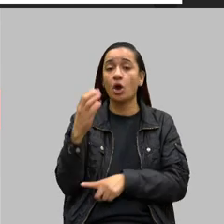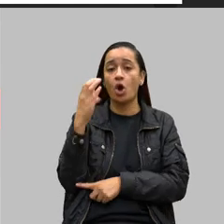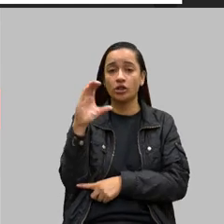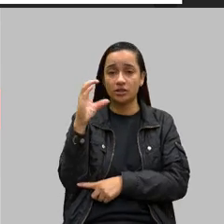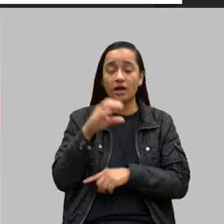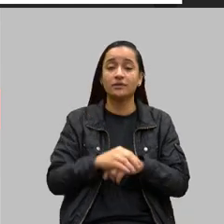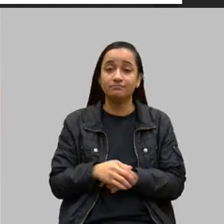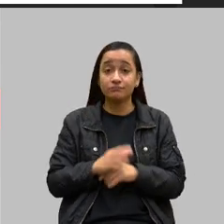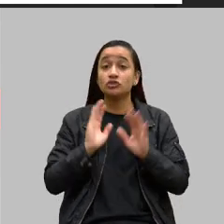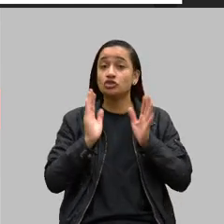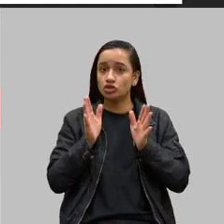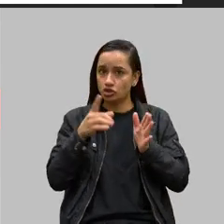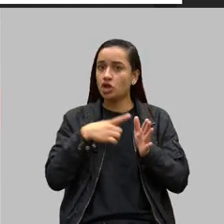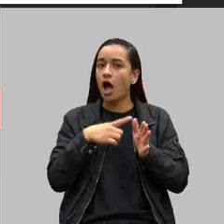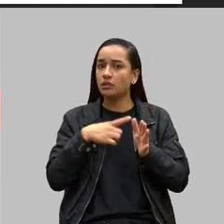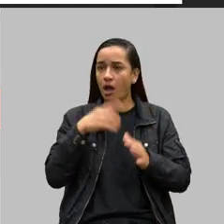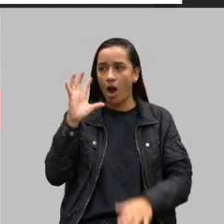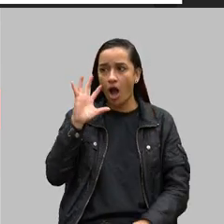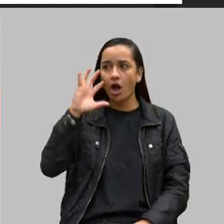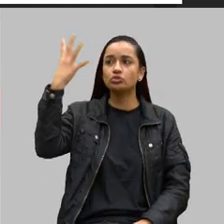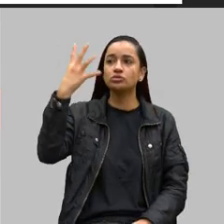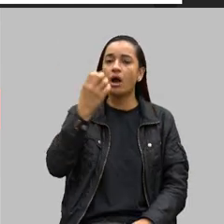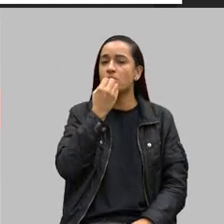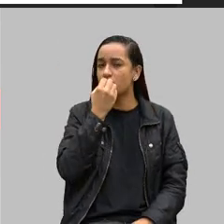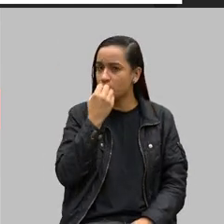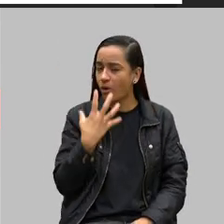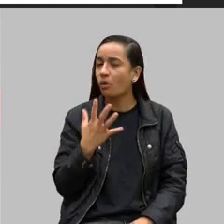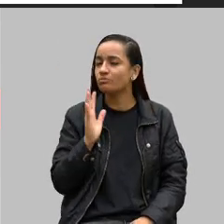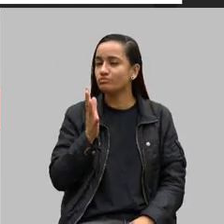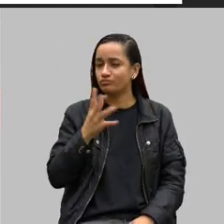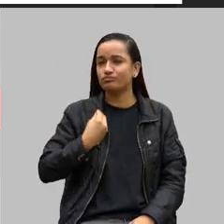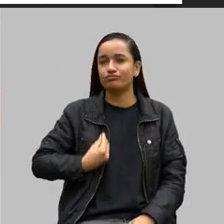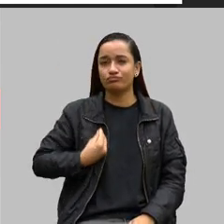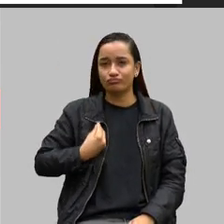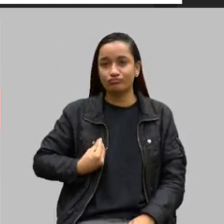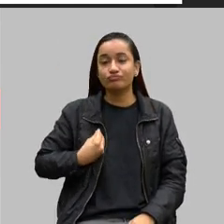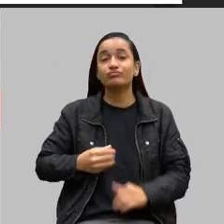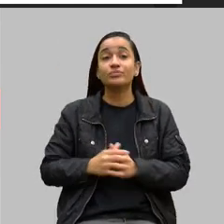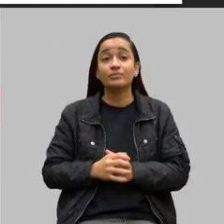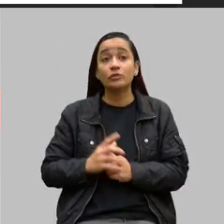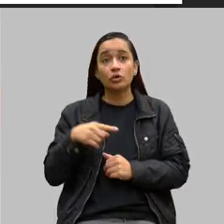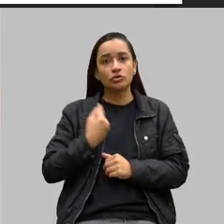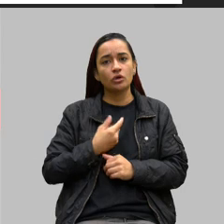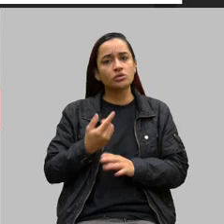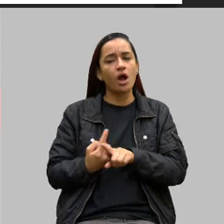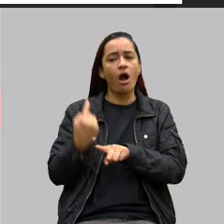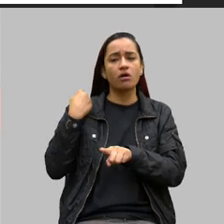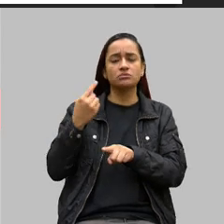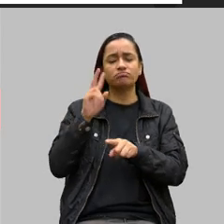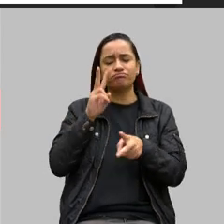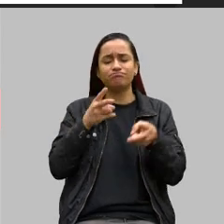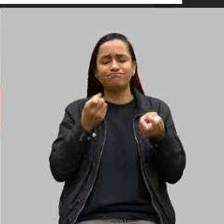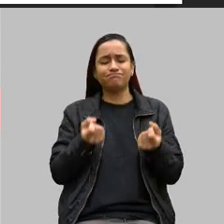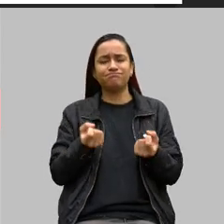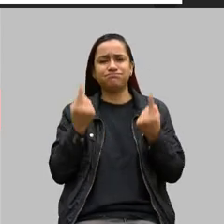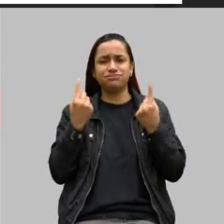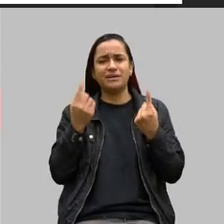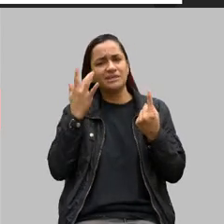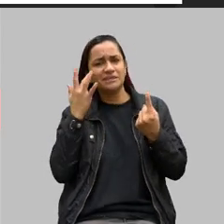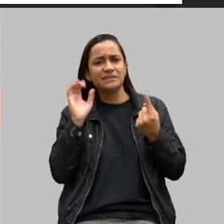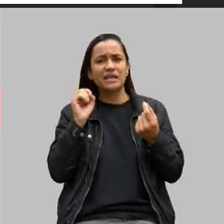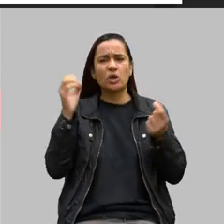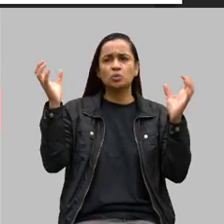já tiveram um efeito muito positivo né a gente tá vivendo né tempos aí estranhos né em termos de eh eventos